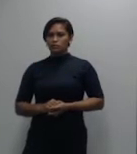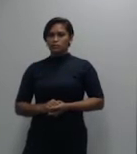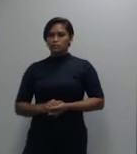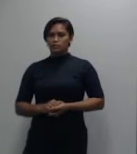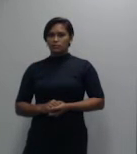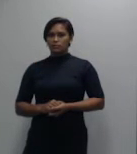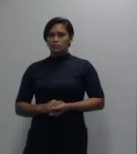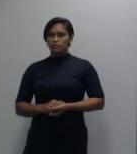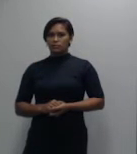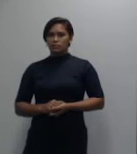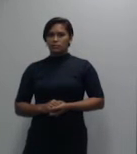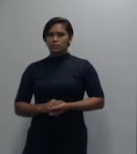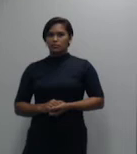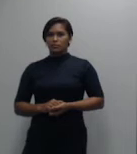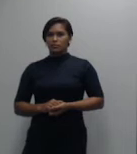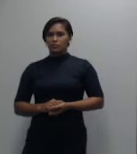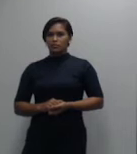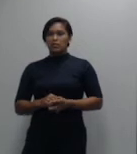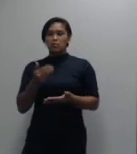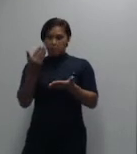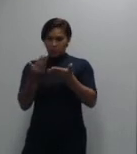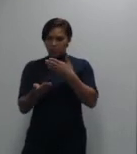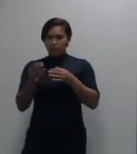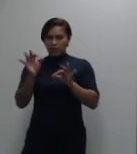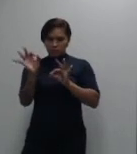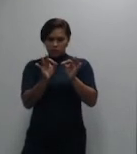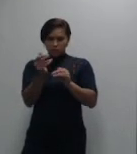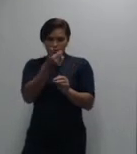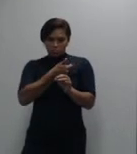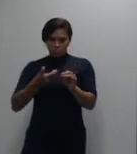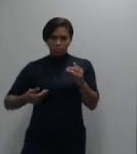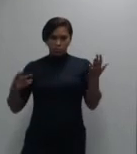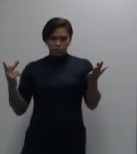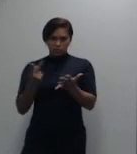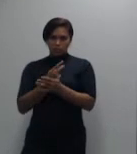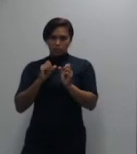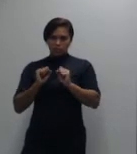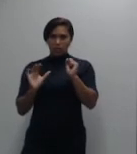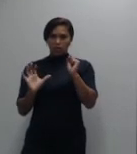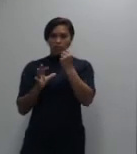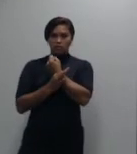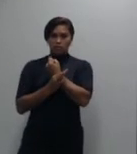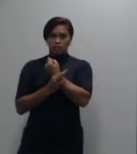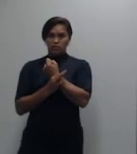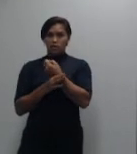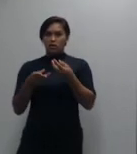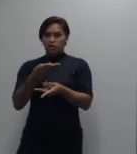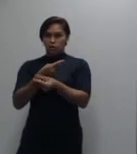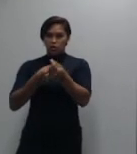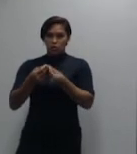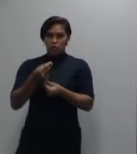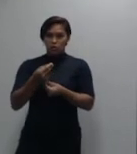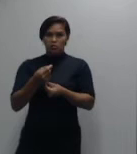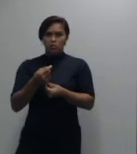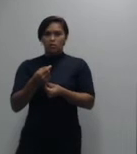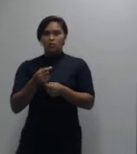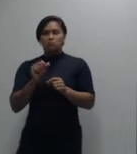O Causo a lesão à ordem pública a segurar a economia